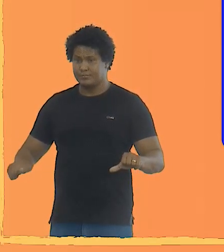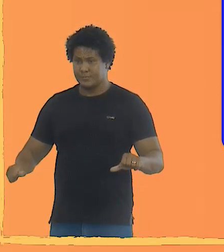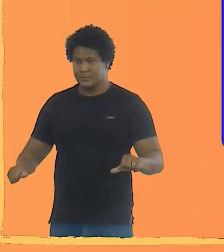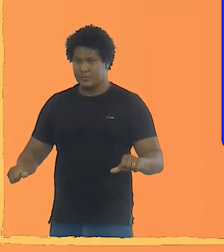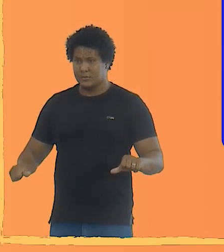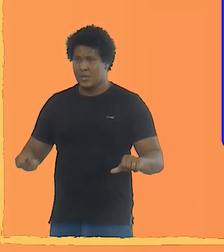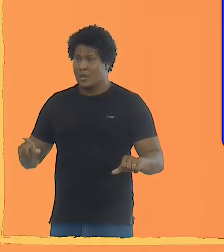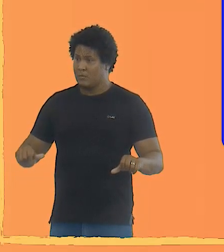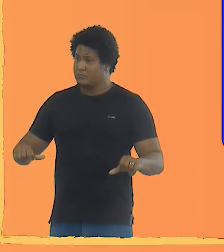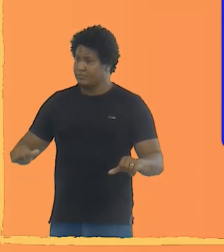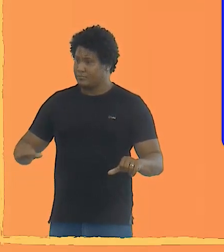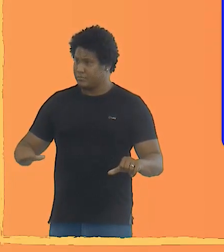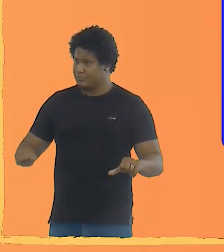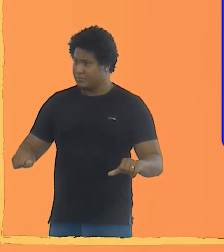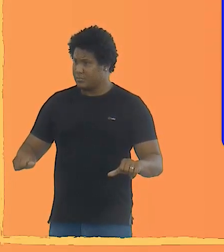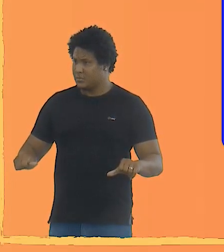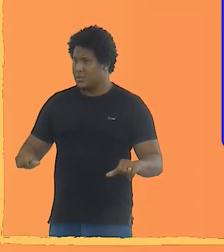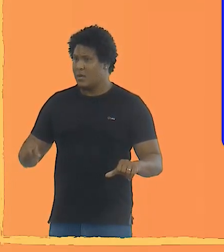uma